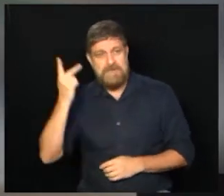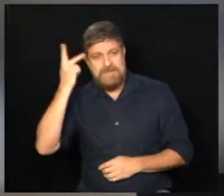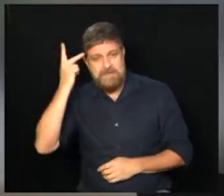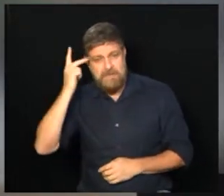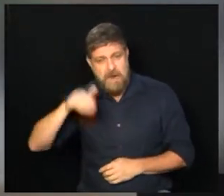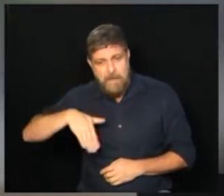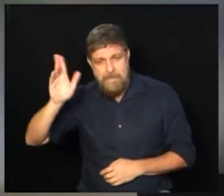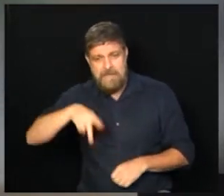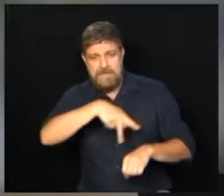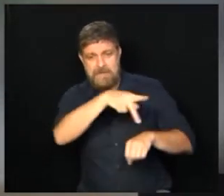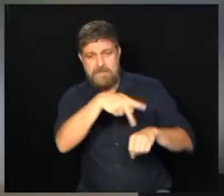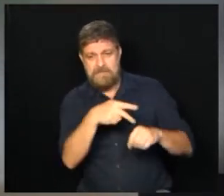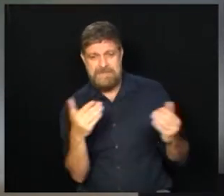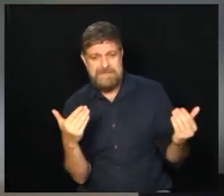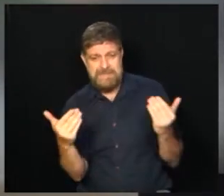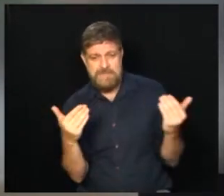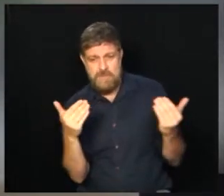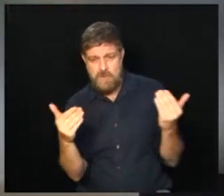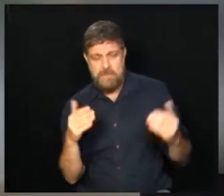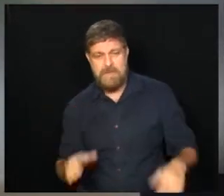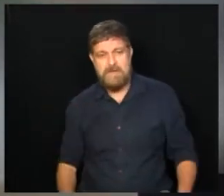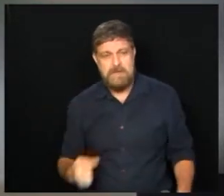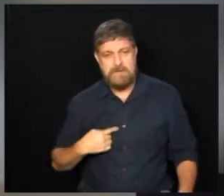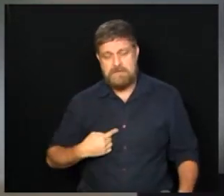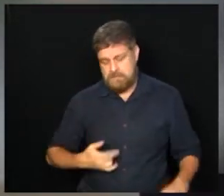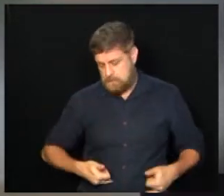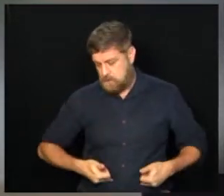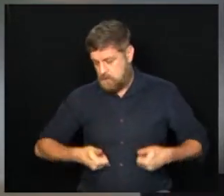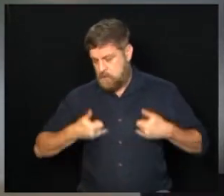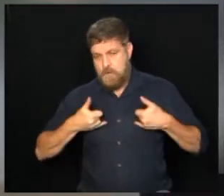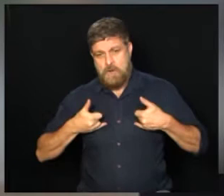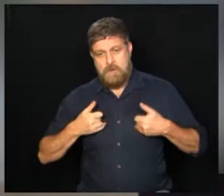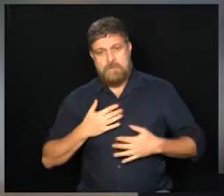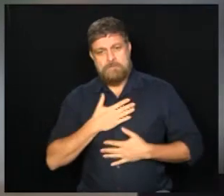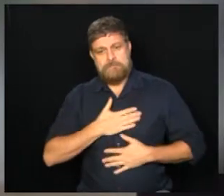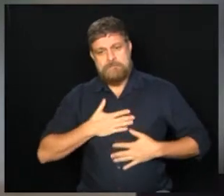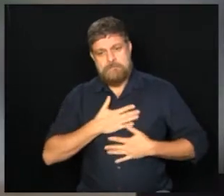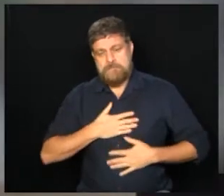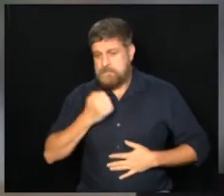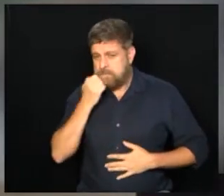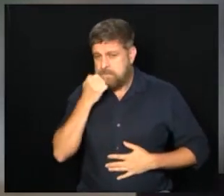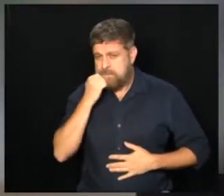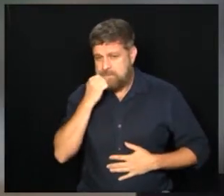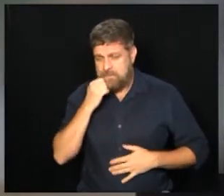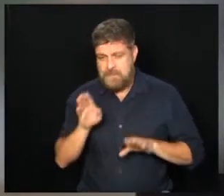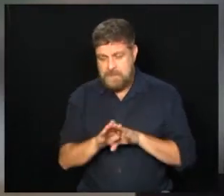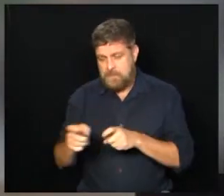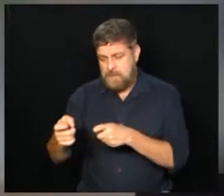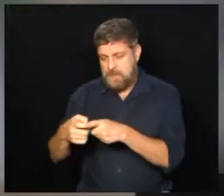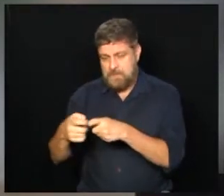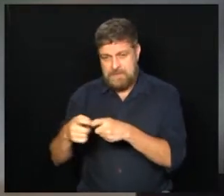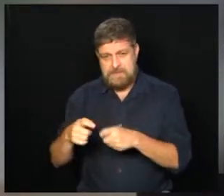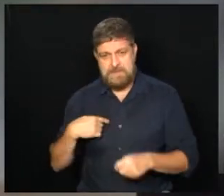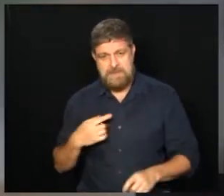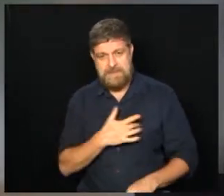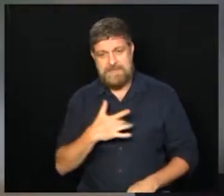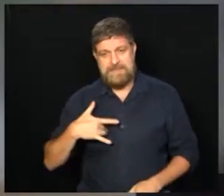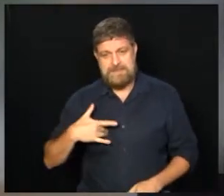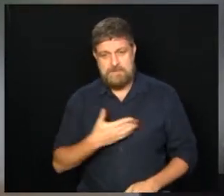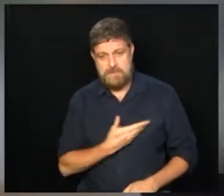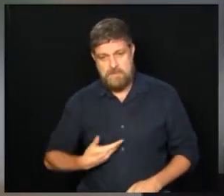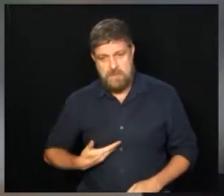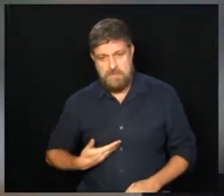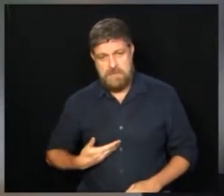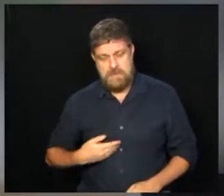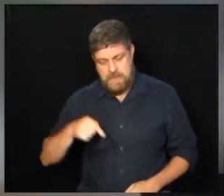que muitos países do primeiro mundo. Isso é um orgulho para a ciência, a medicina e a saúde pública do